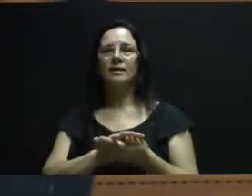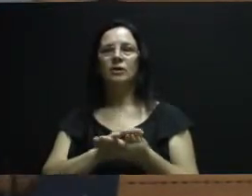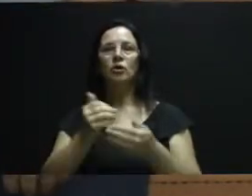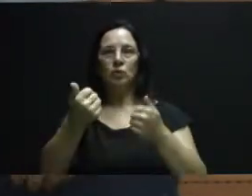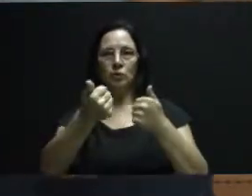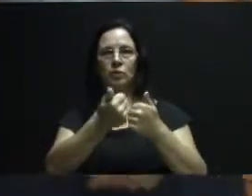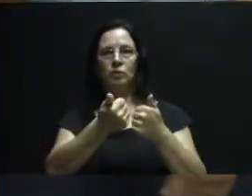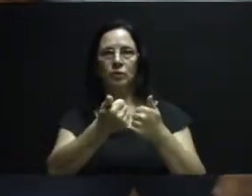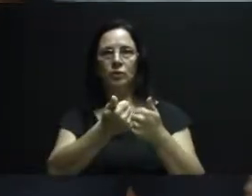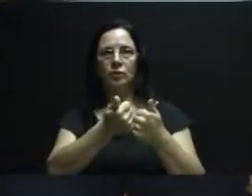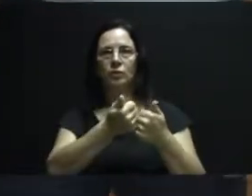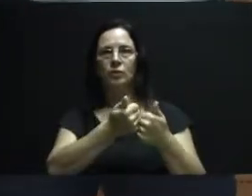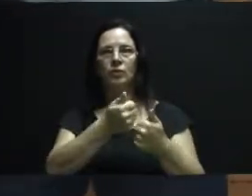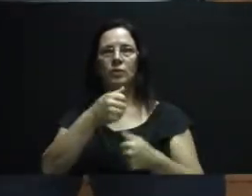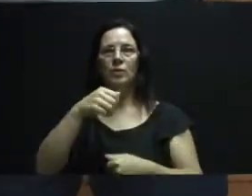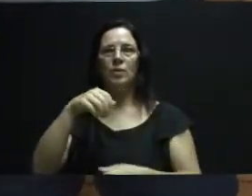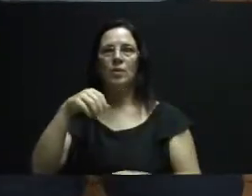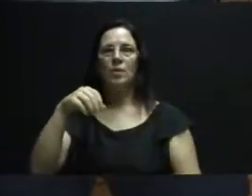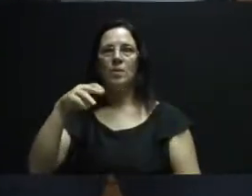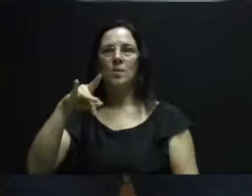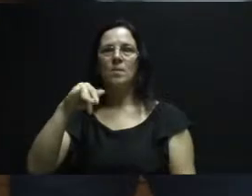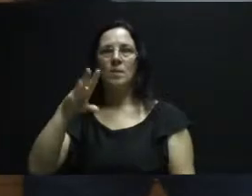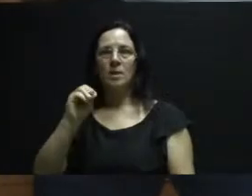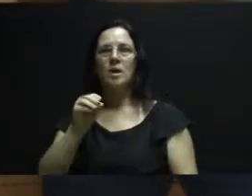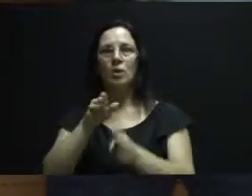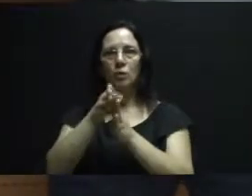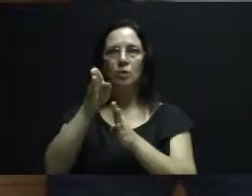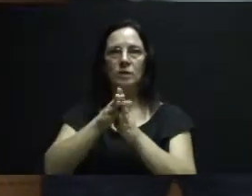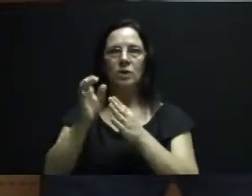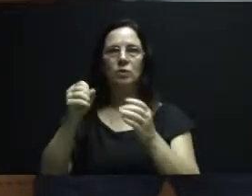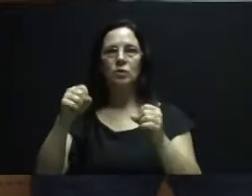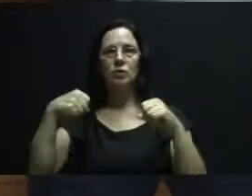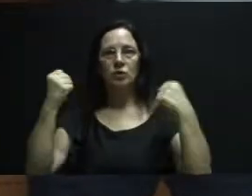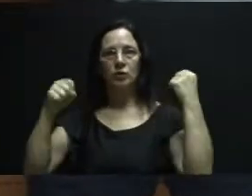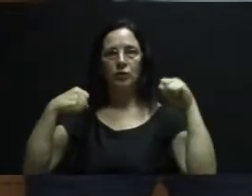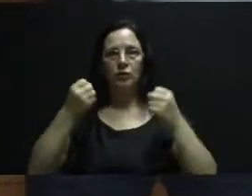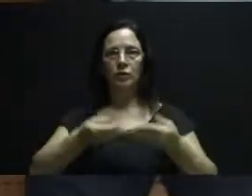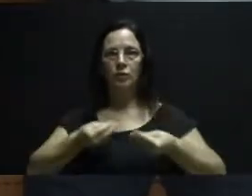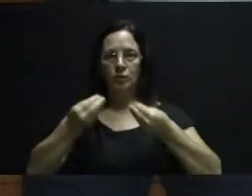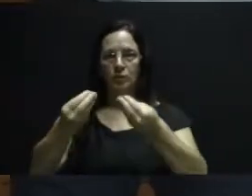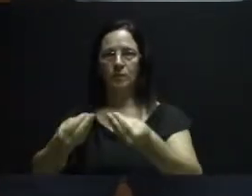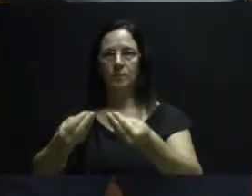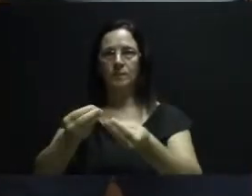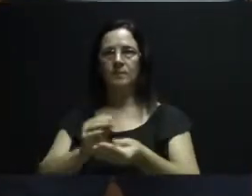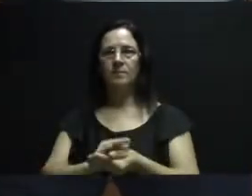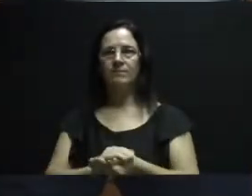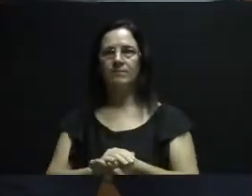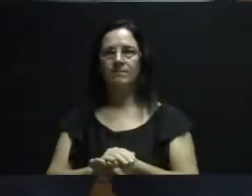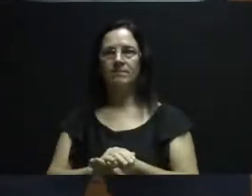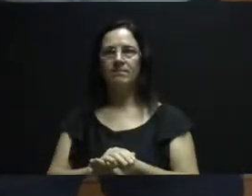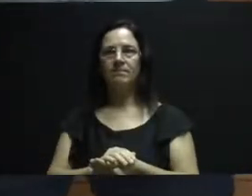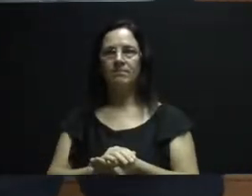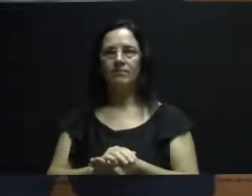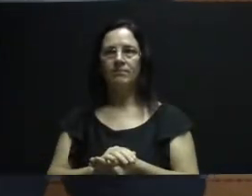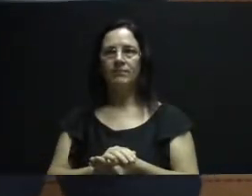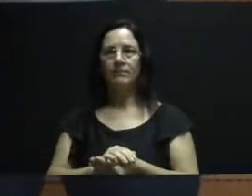então o professor Marcelo Cassati, diretor do Conselho Regional de Educação Física, procederá à entrega da homenagem.